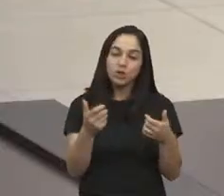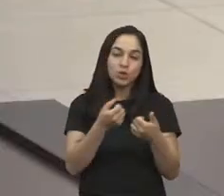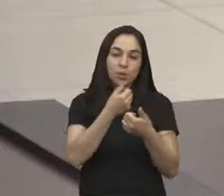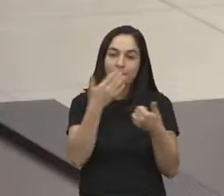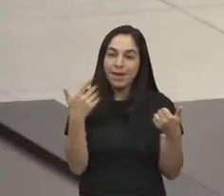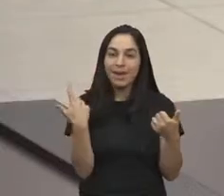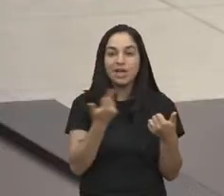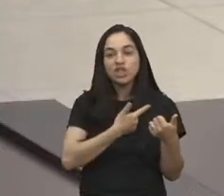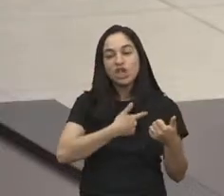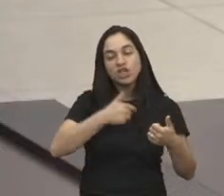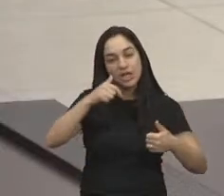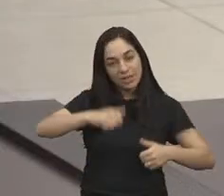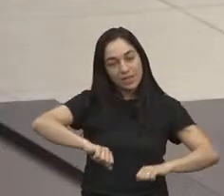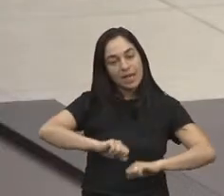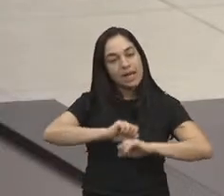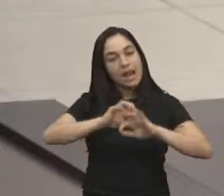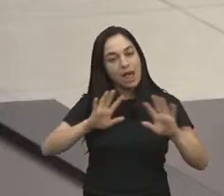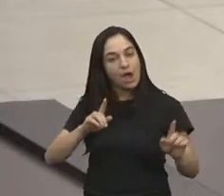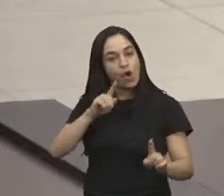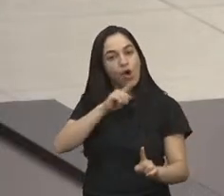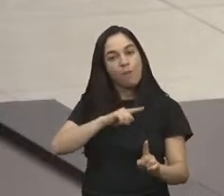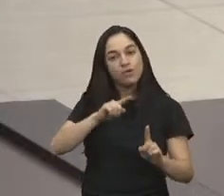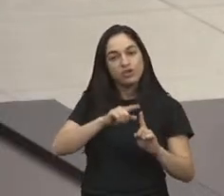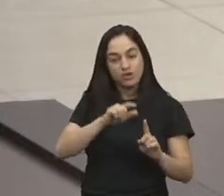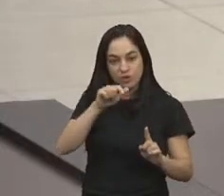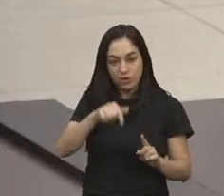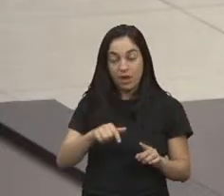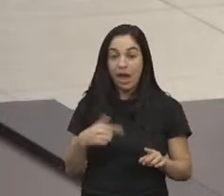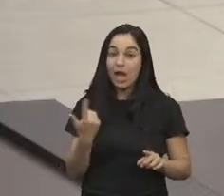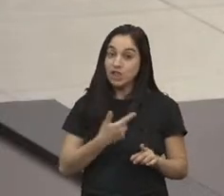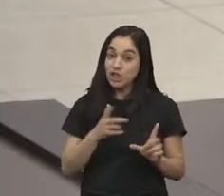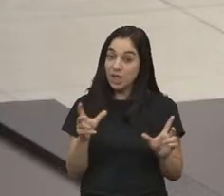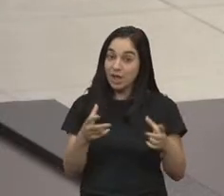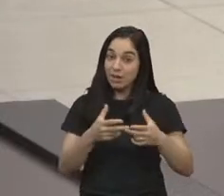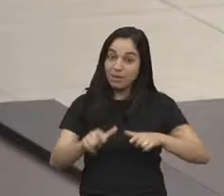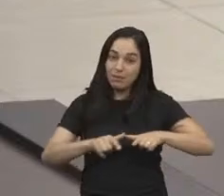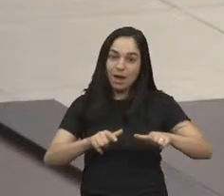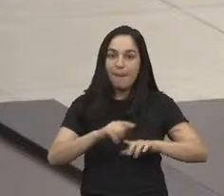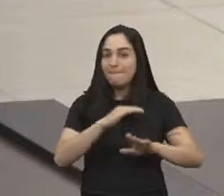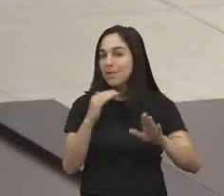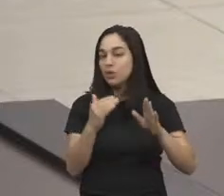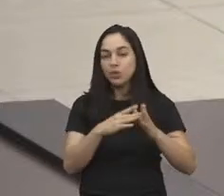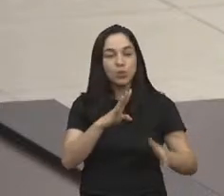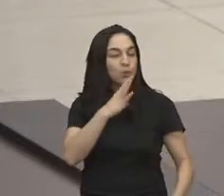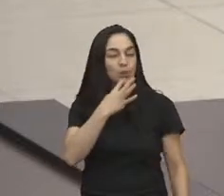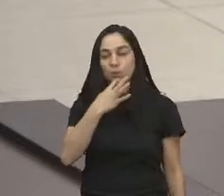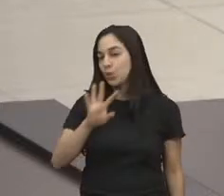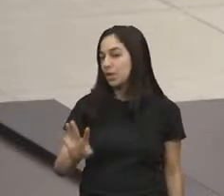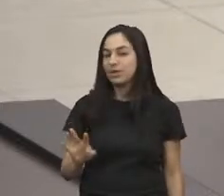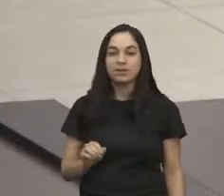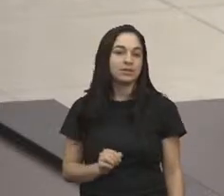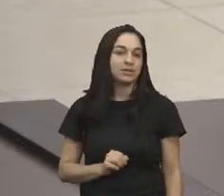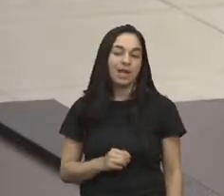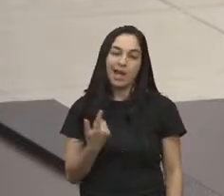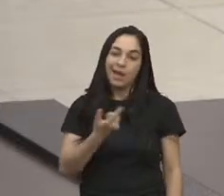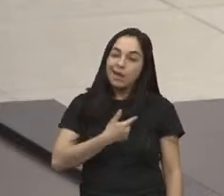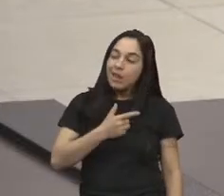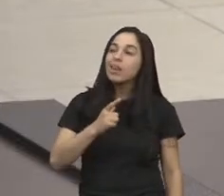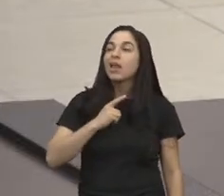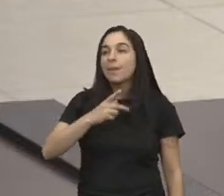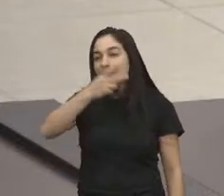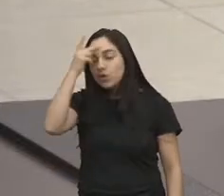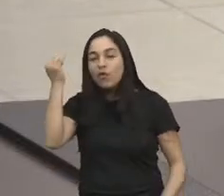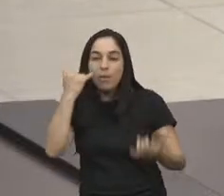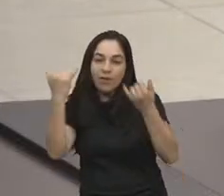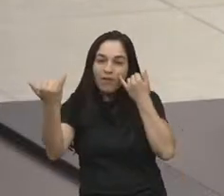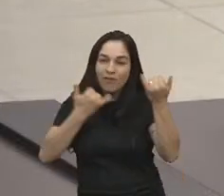esclarecer, né? A gente está na Câmara, mas nem tudo a gente tem conhecimento dentro da casa. né? Nem tudo a gente tem conhecimento, mas está tudo bem. A